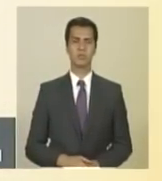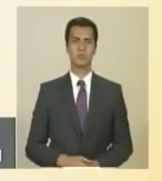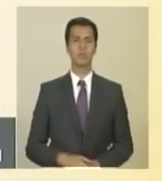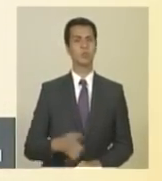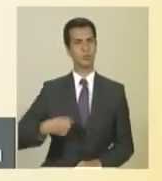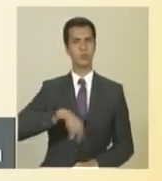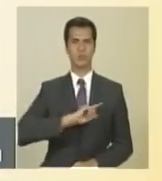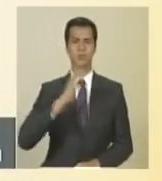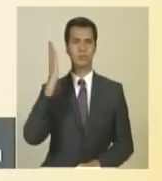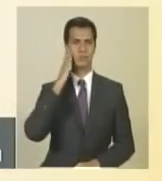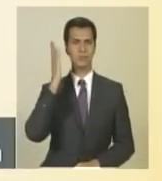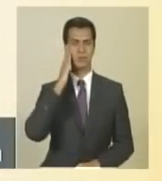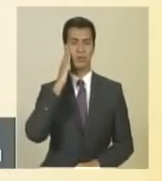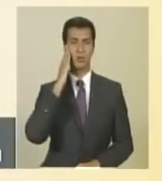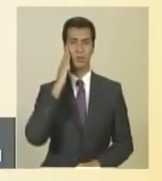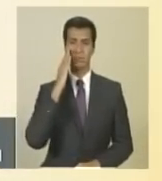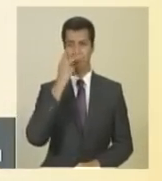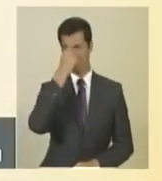igual a ninguém.